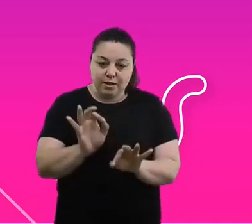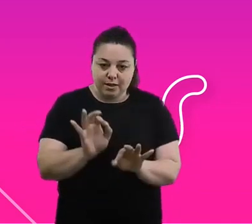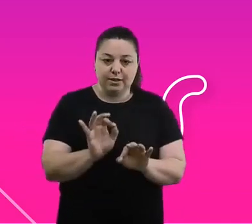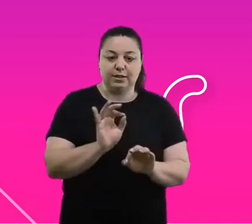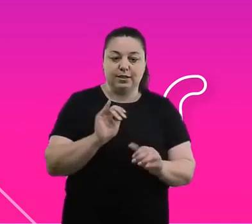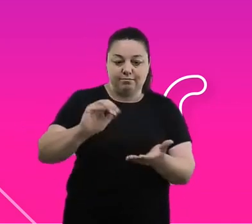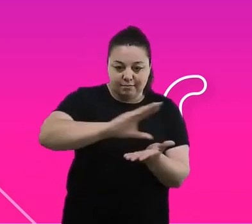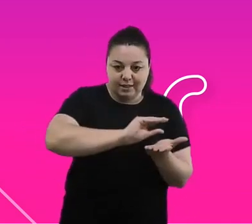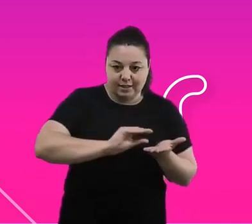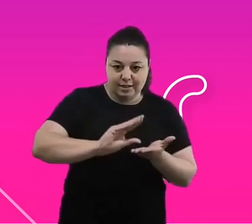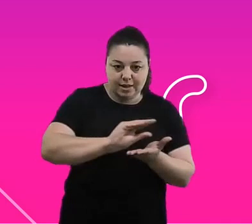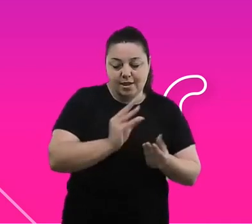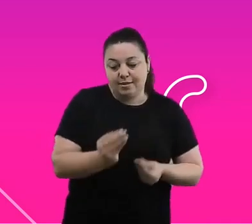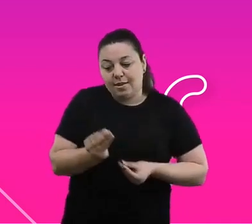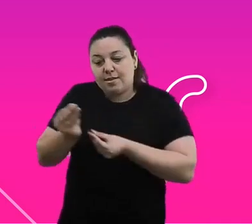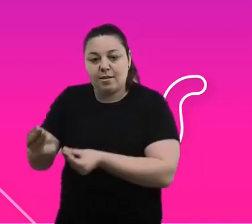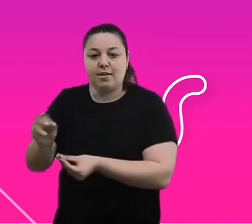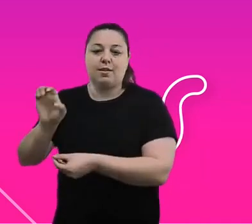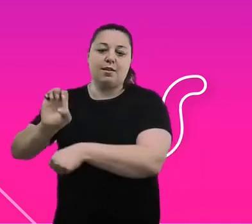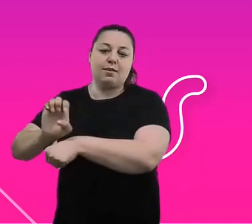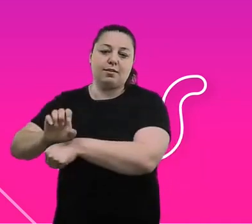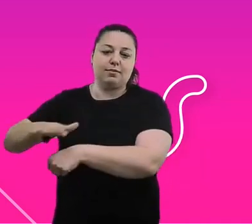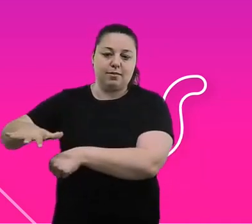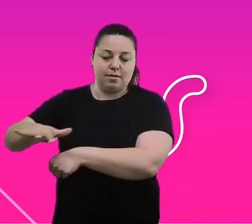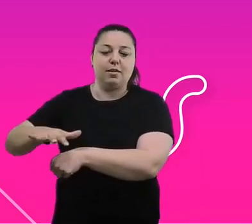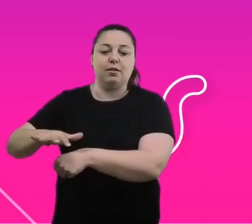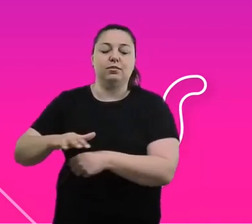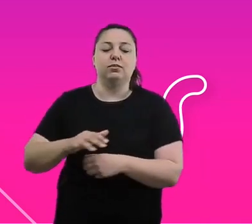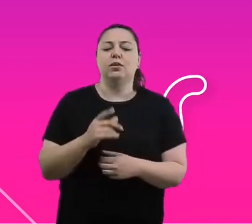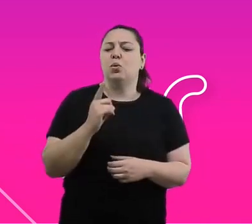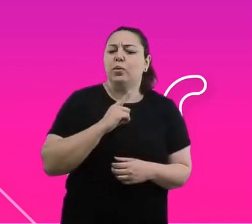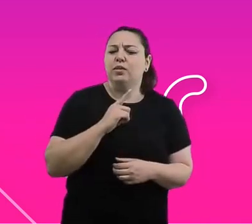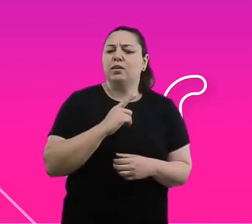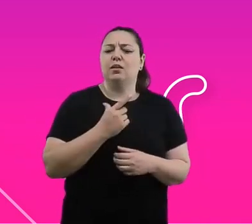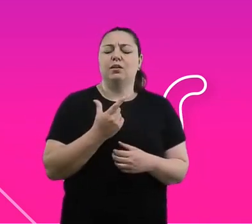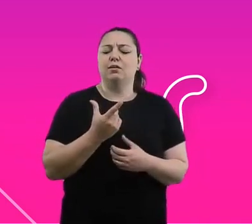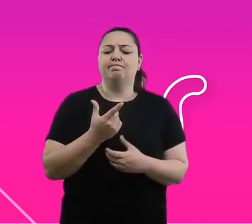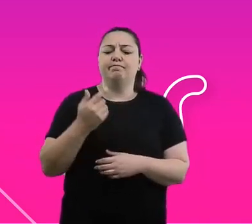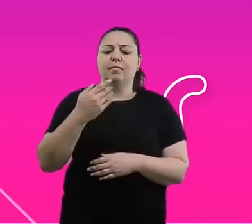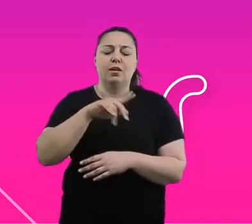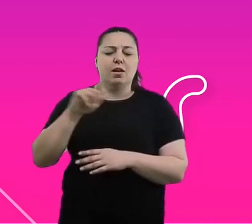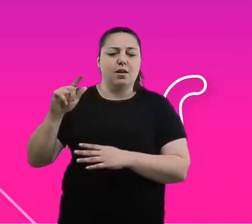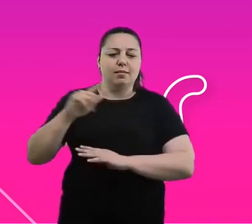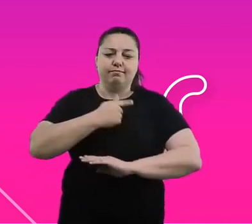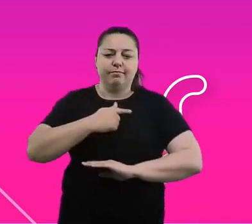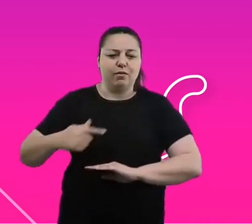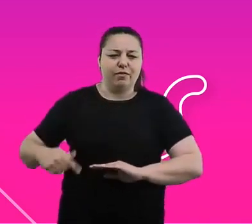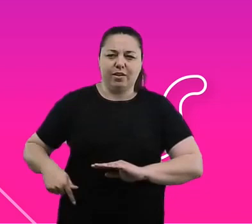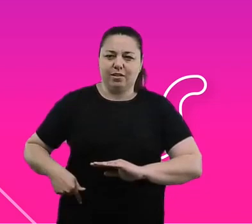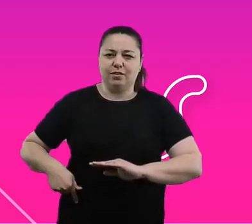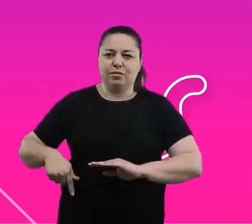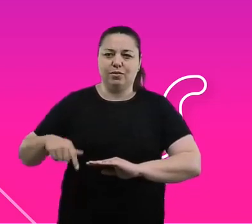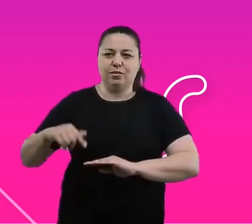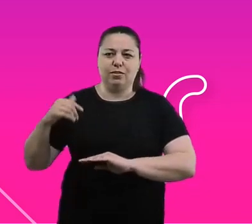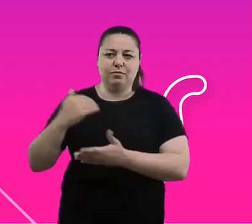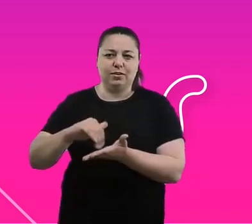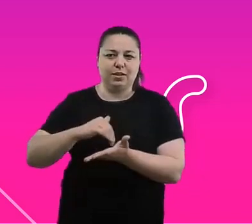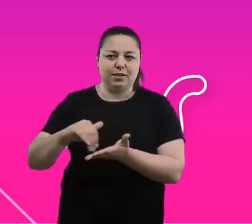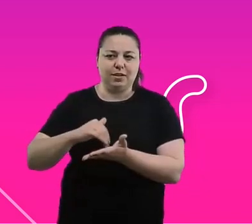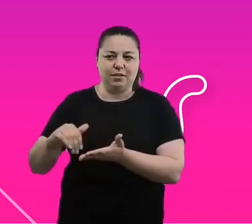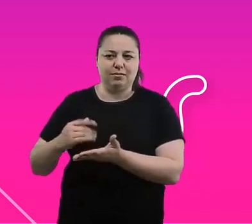Dados socioeconômicos, saúde, educação, qualquer demanda que venha do governador ou do secretário, somos nós que passamos os resultados